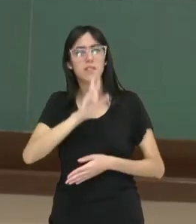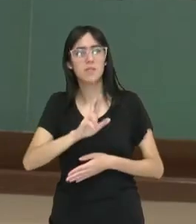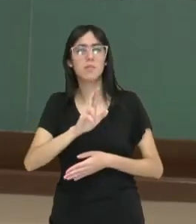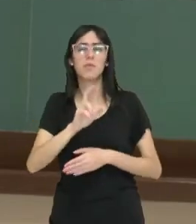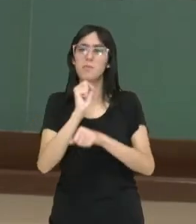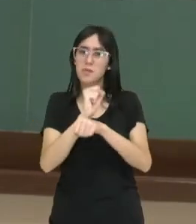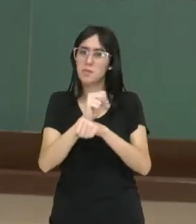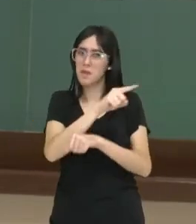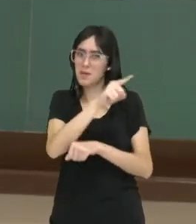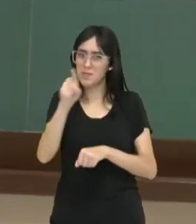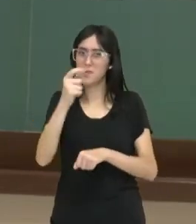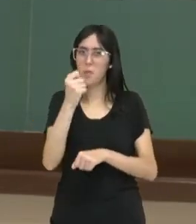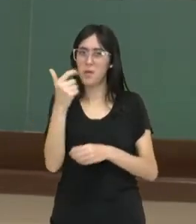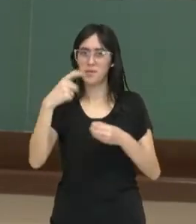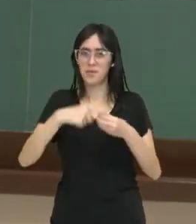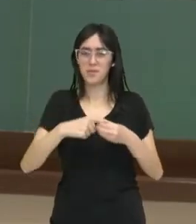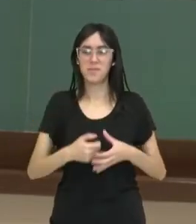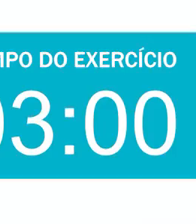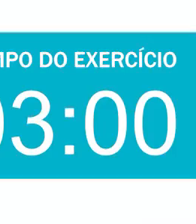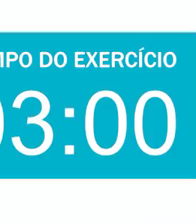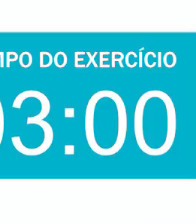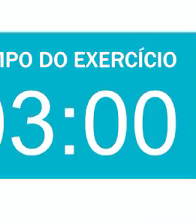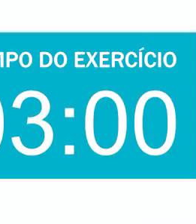Espero vocês até daqui a pouco.